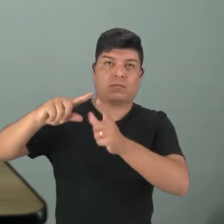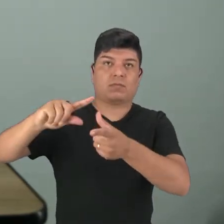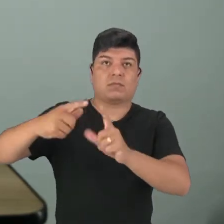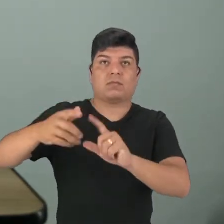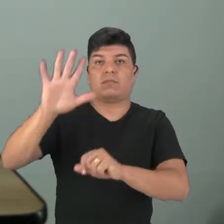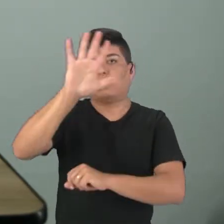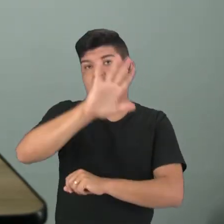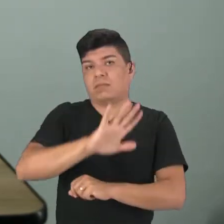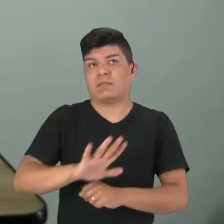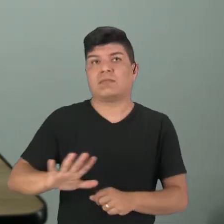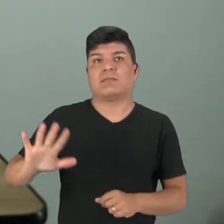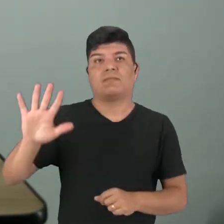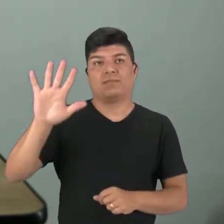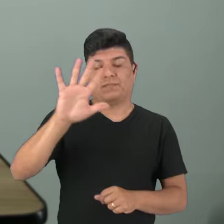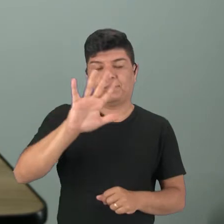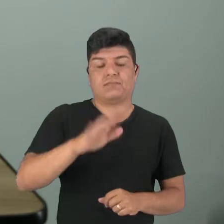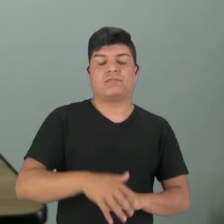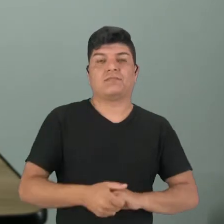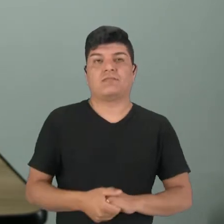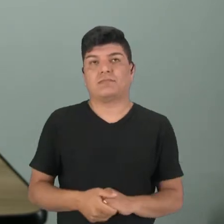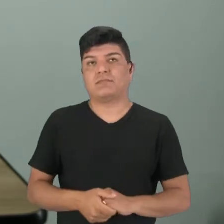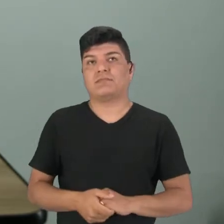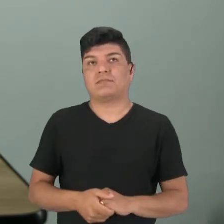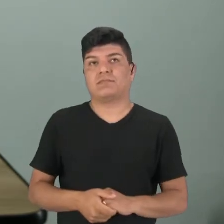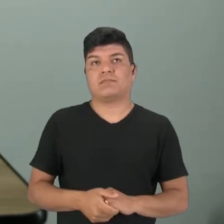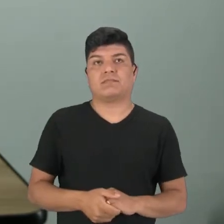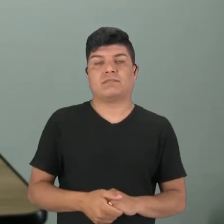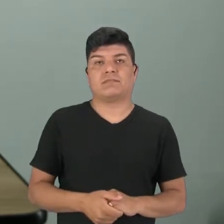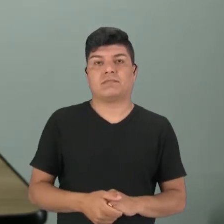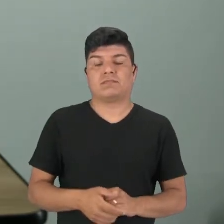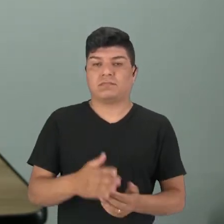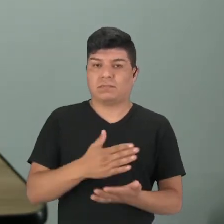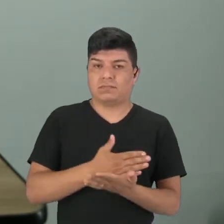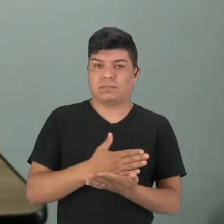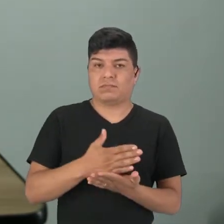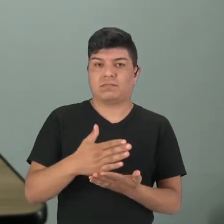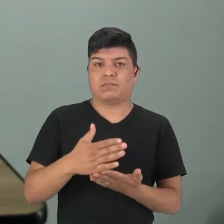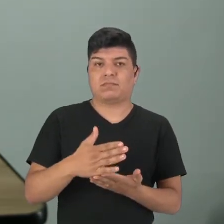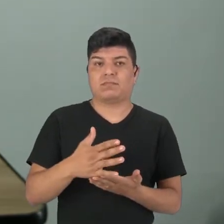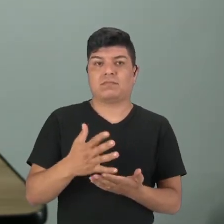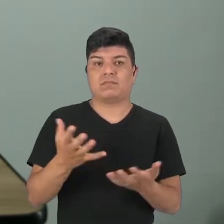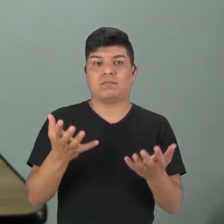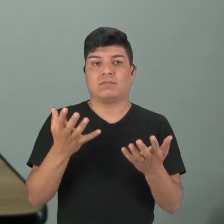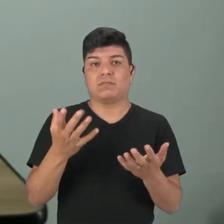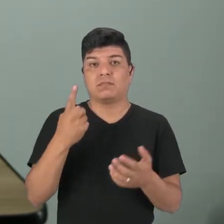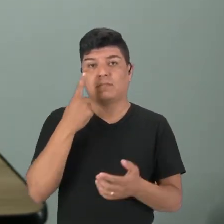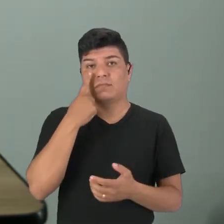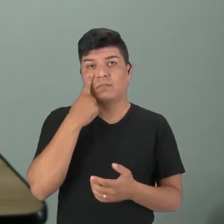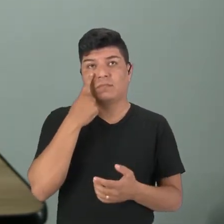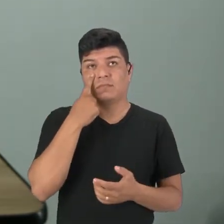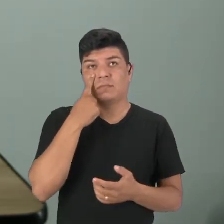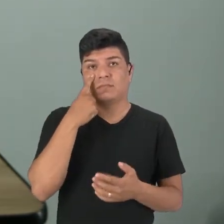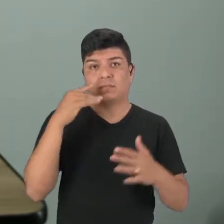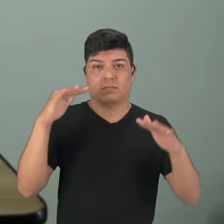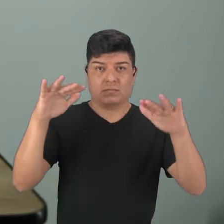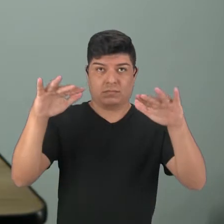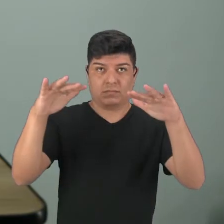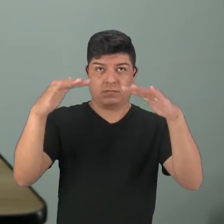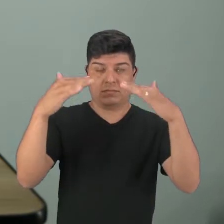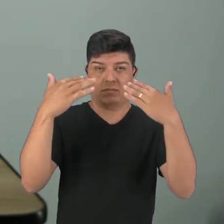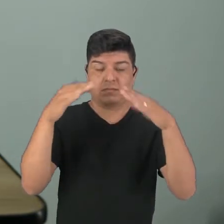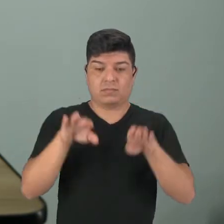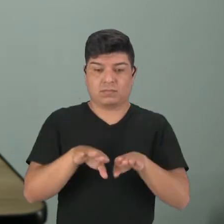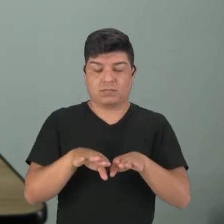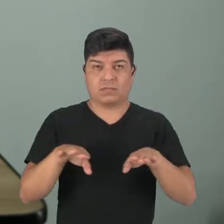geométricas espaciais, né? E para a gente começar, eu quero que você dê uma olhadinha aqui em cima